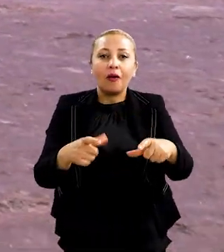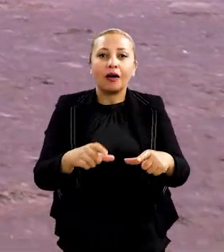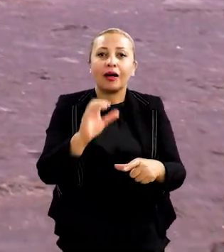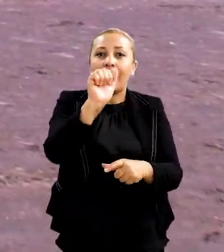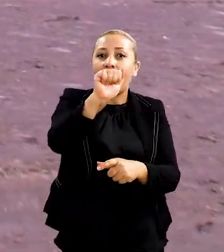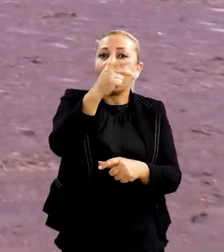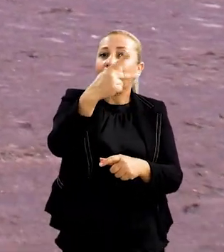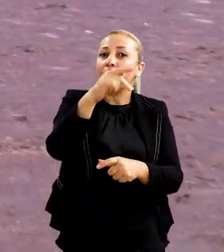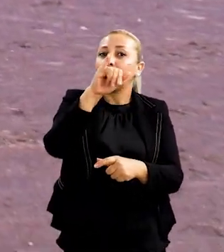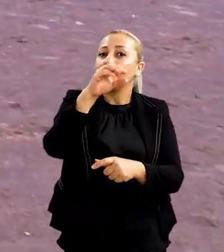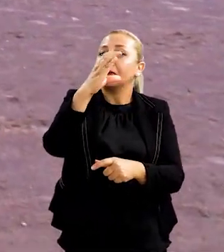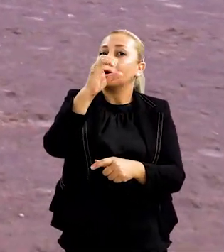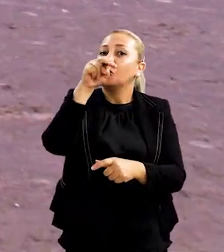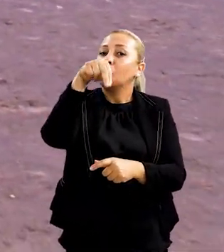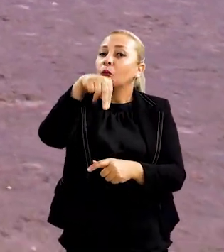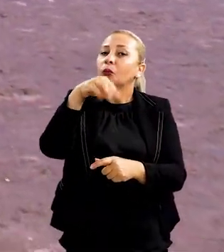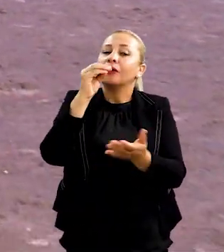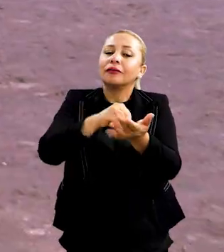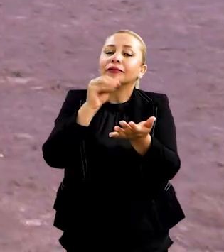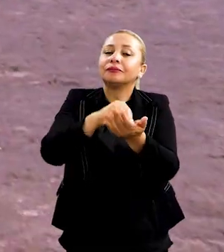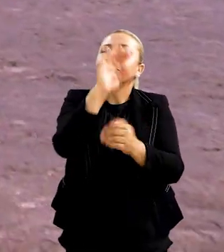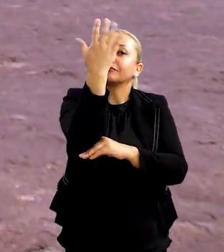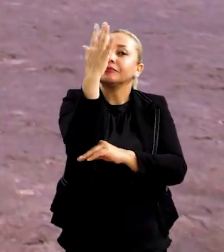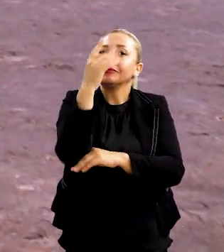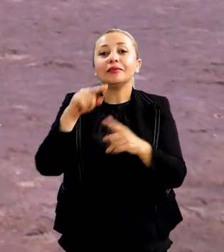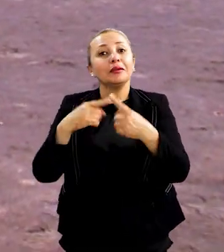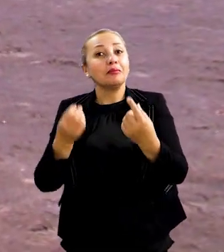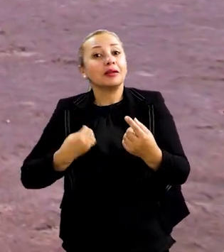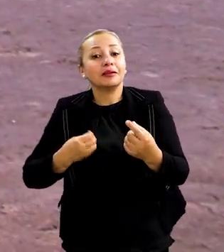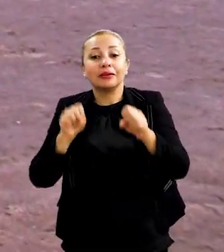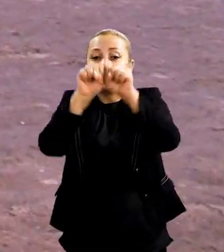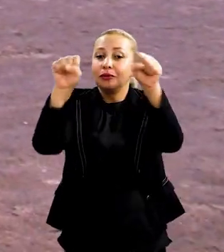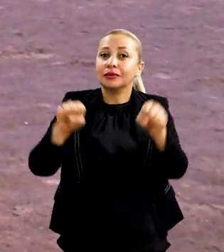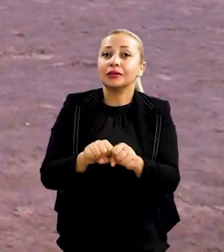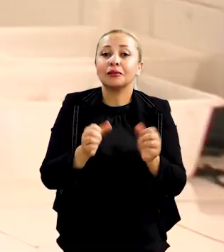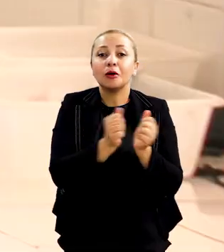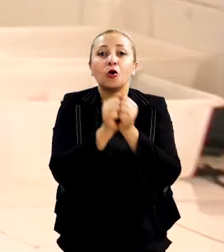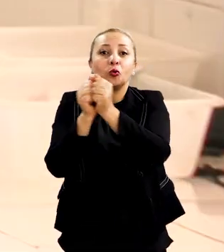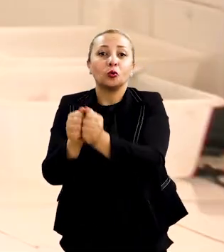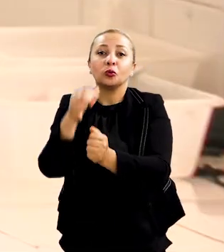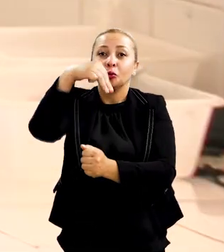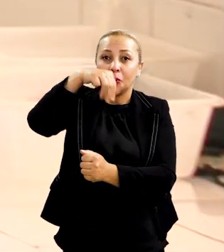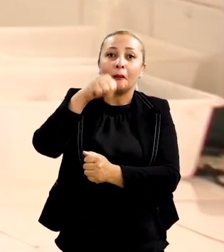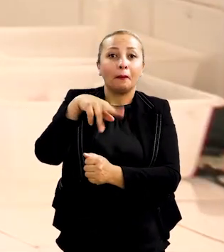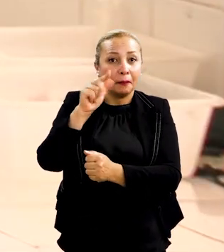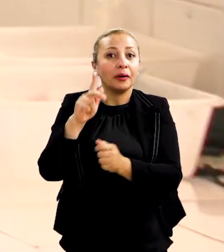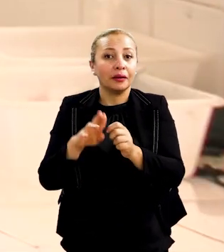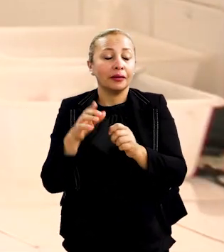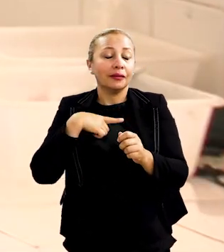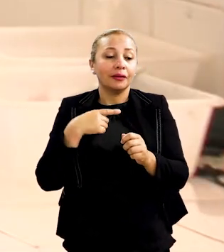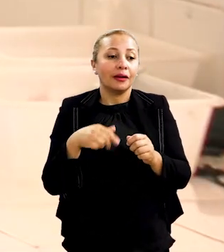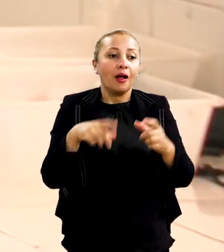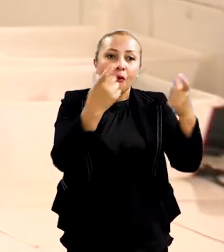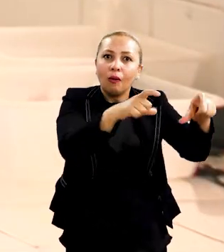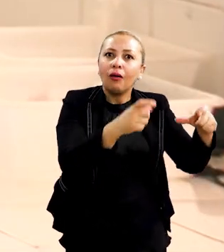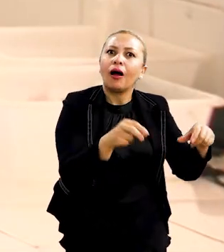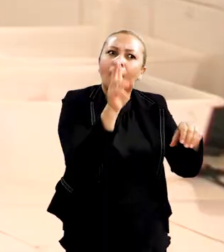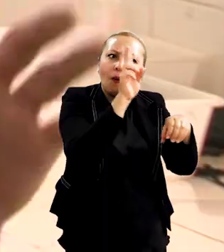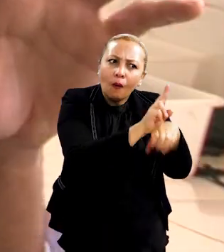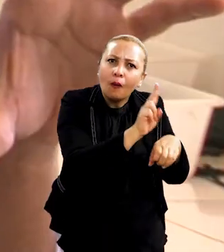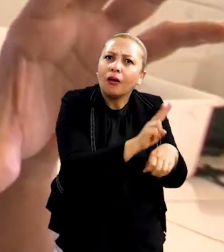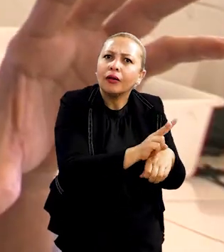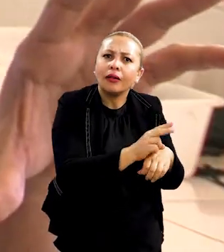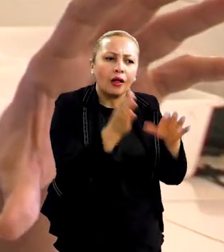que é uma área desprovida de vegetação, mas que faz parte do ecossistema manguezal também. E a gente tem uma área preservada, que é uma